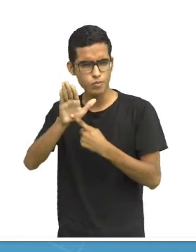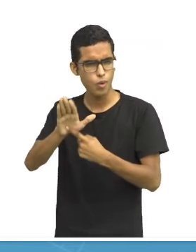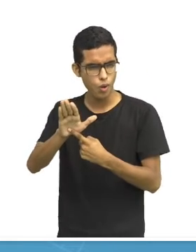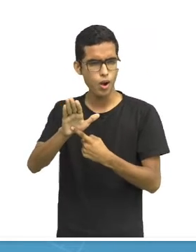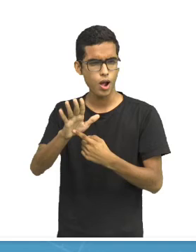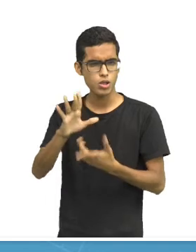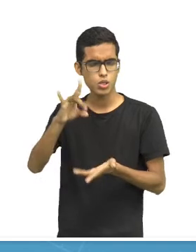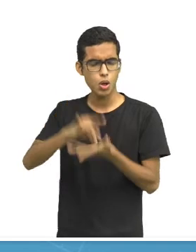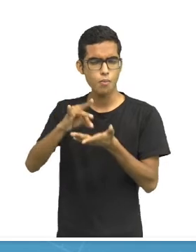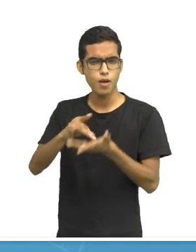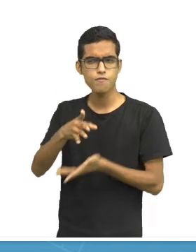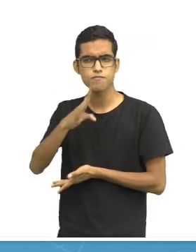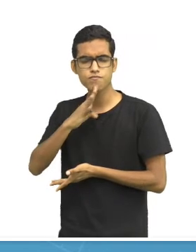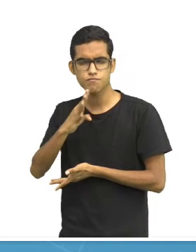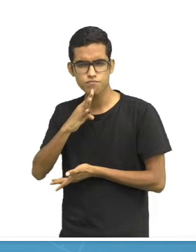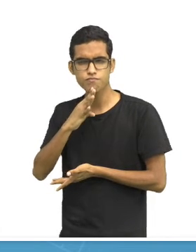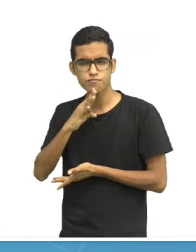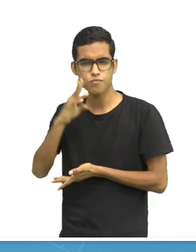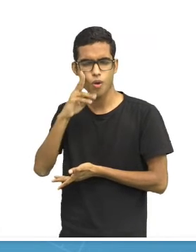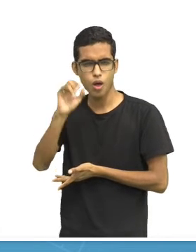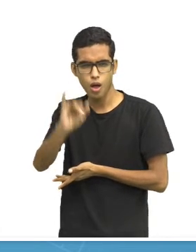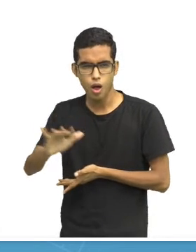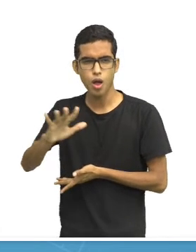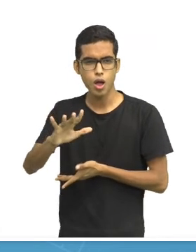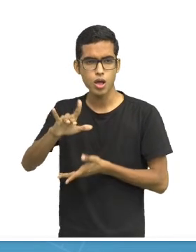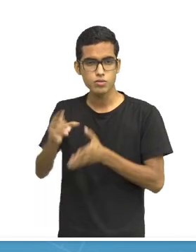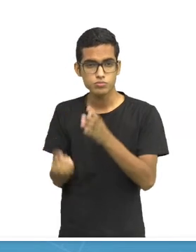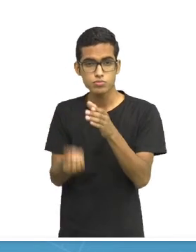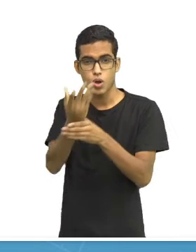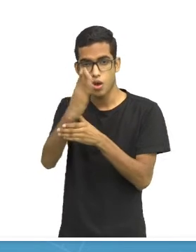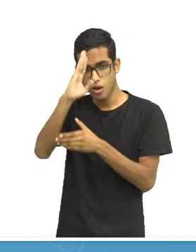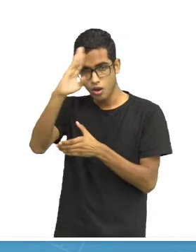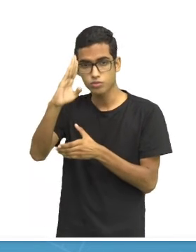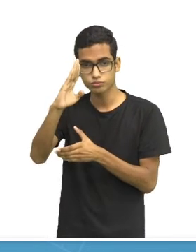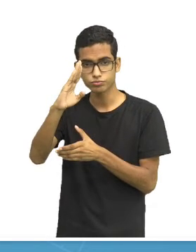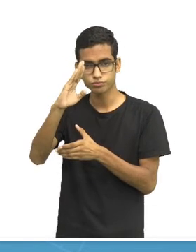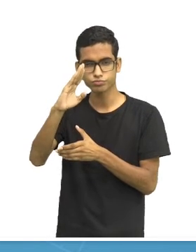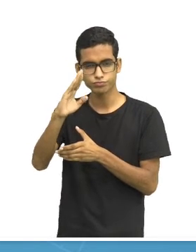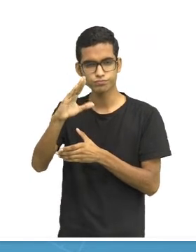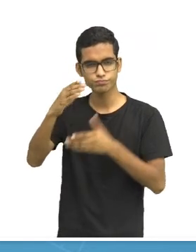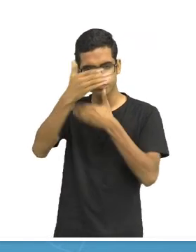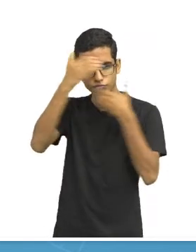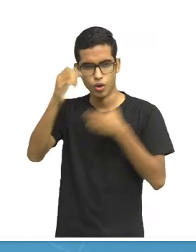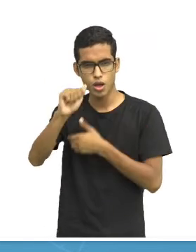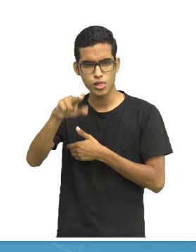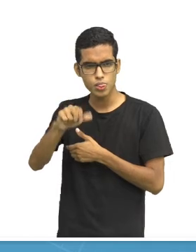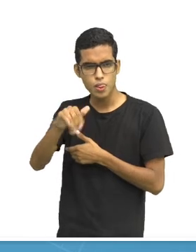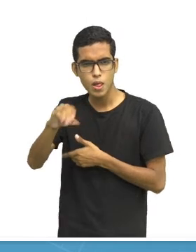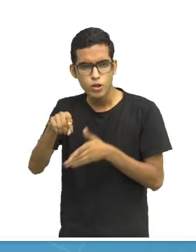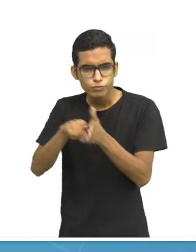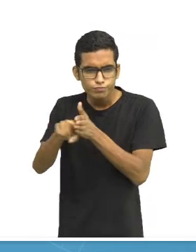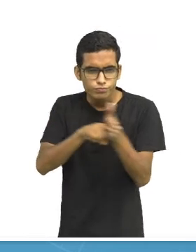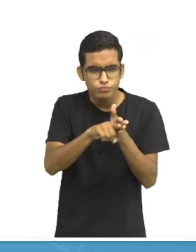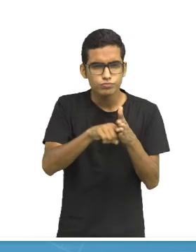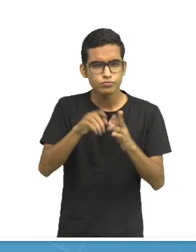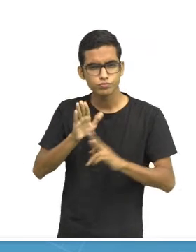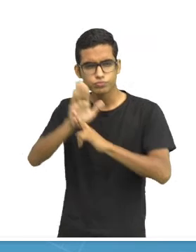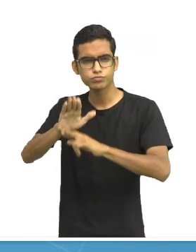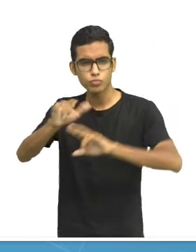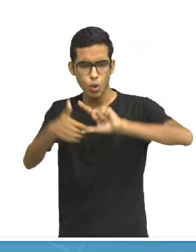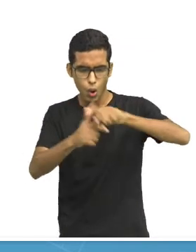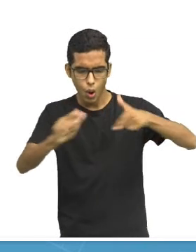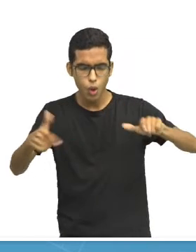figurativa. A princípio, é criado o cubismo analítico, que investigava a representação das